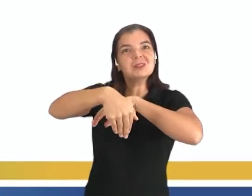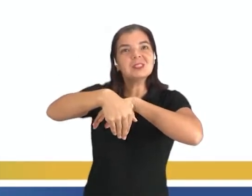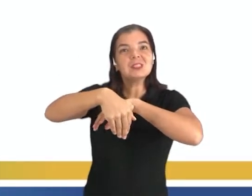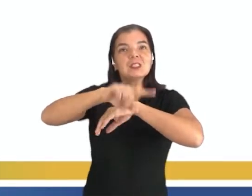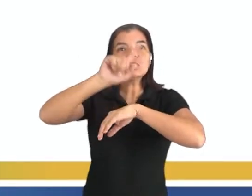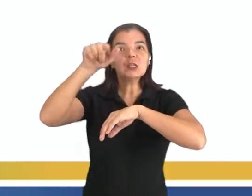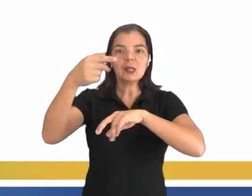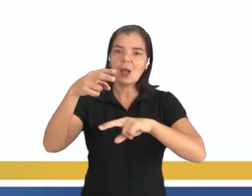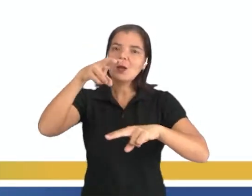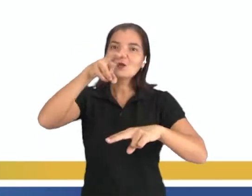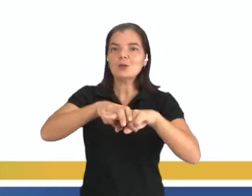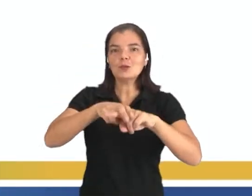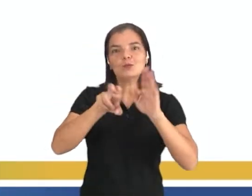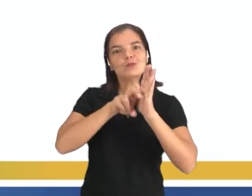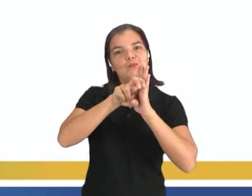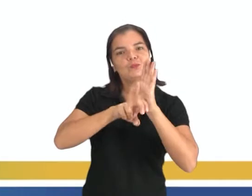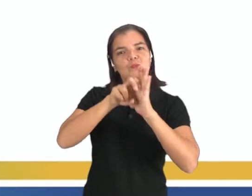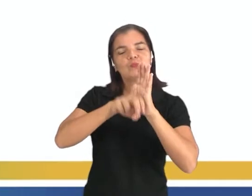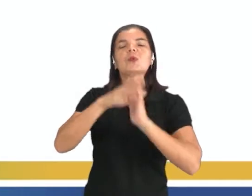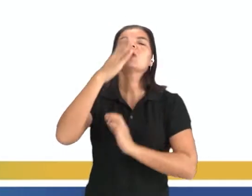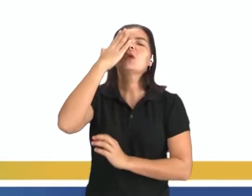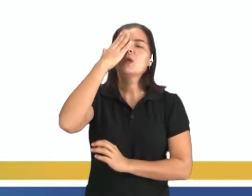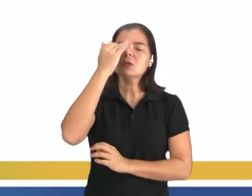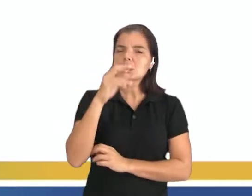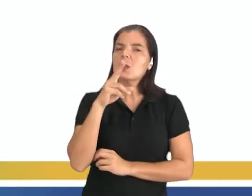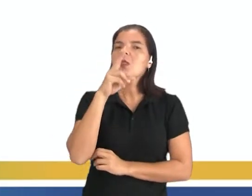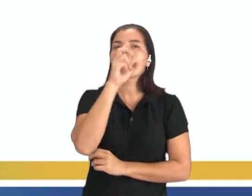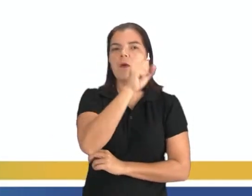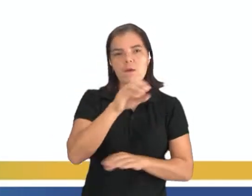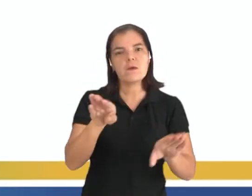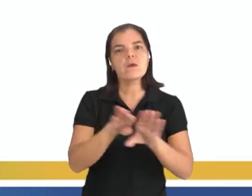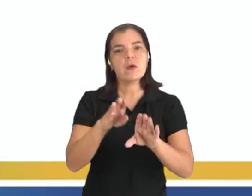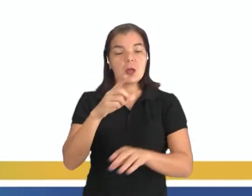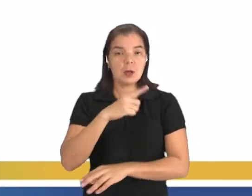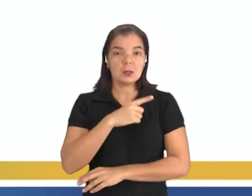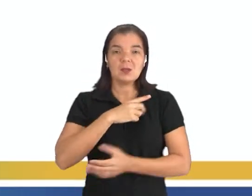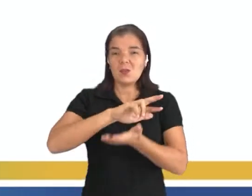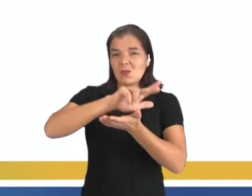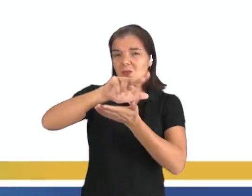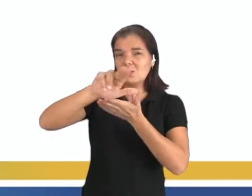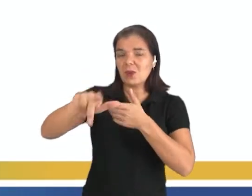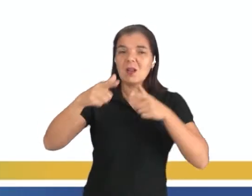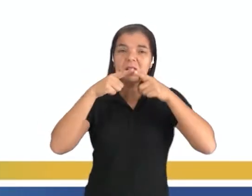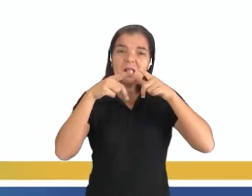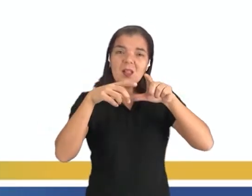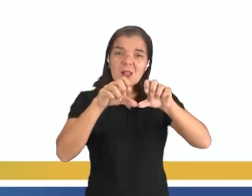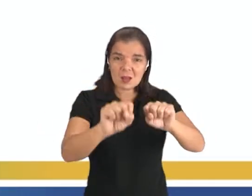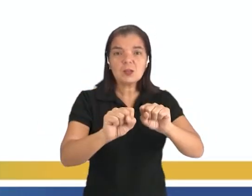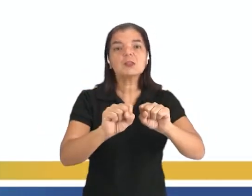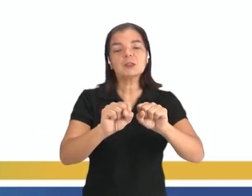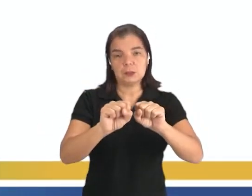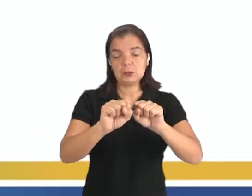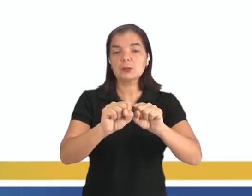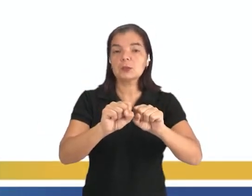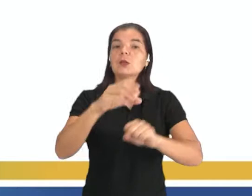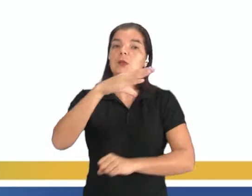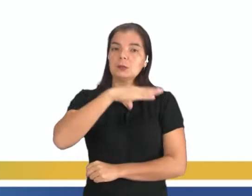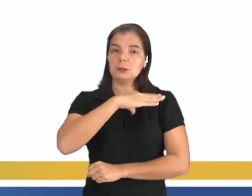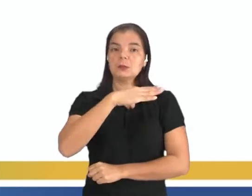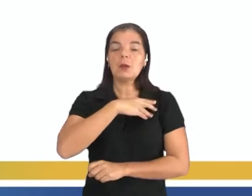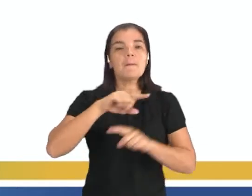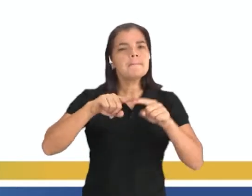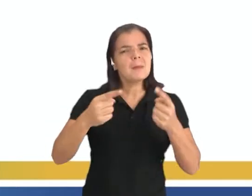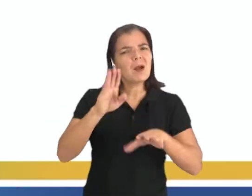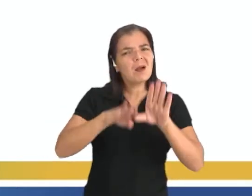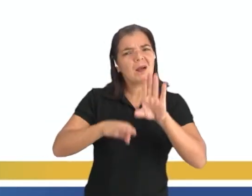em uma cadeira de rodas. Eu sei que essa campanha é muito forte, ela tem ali várias linguagens dela, foi feita uma campanha nessa cidade,